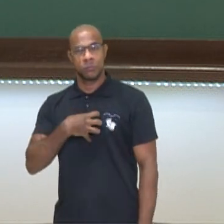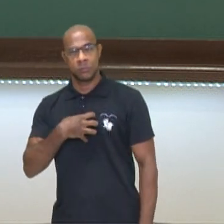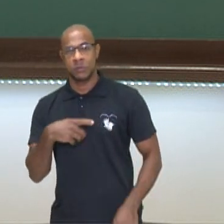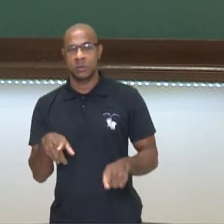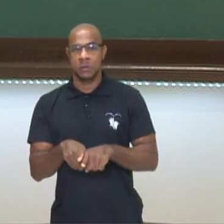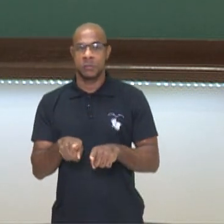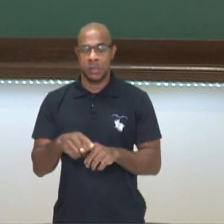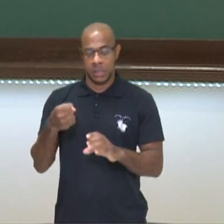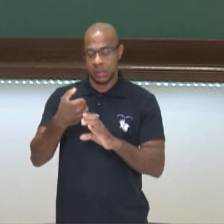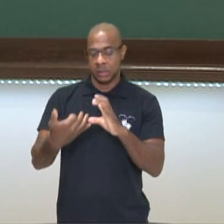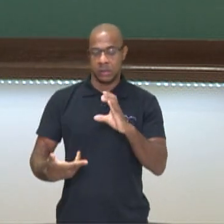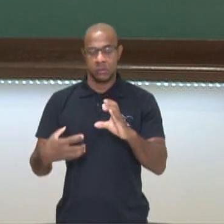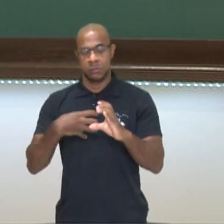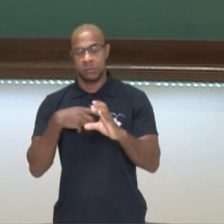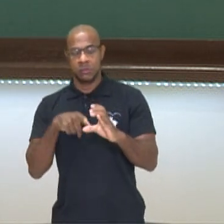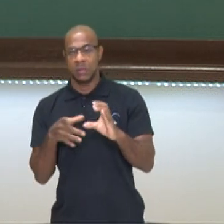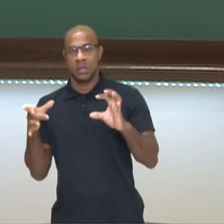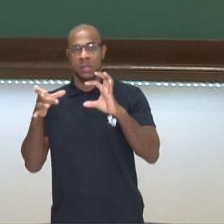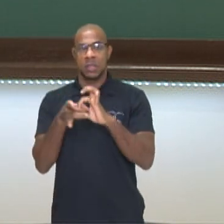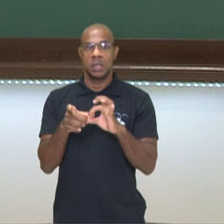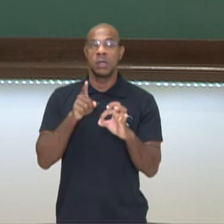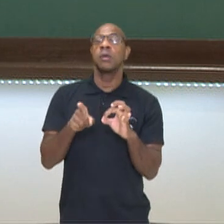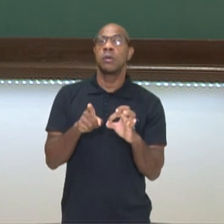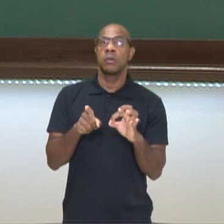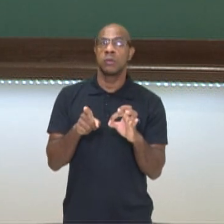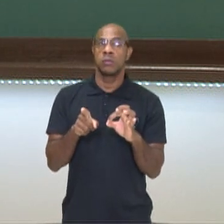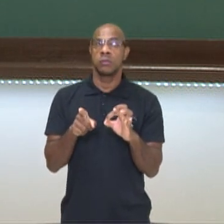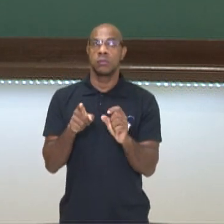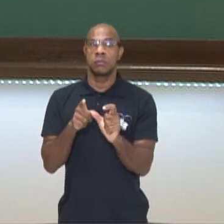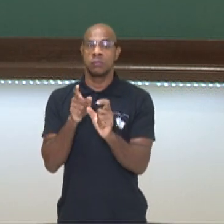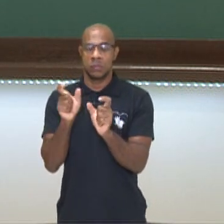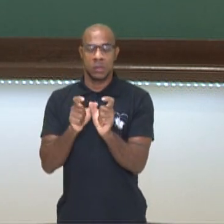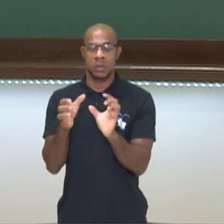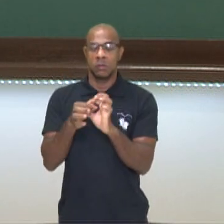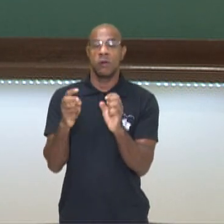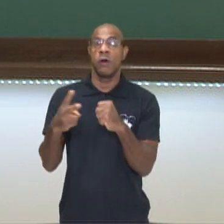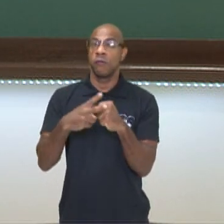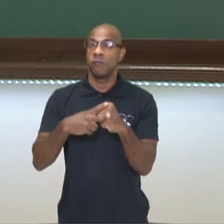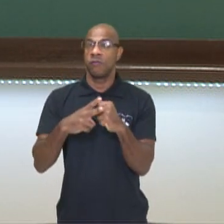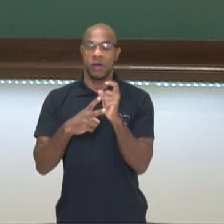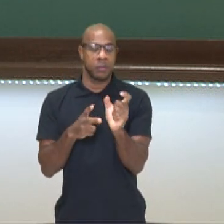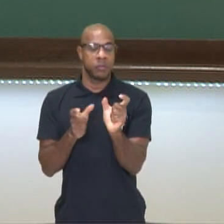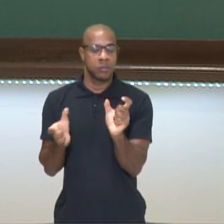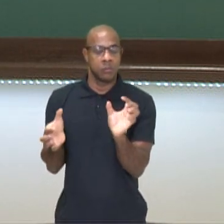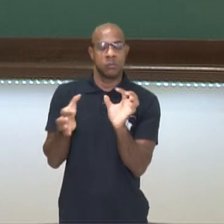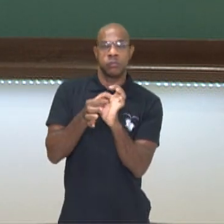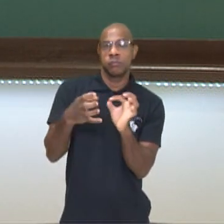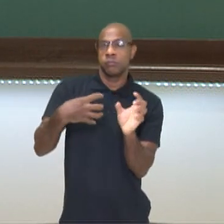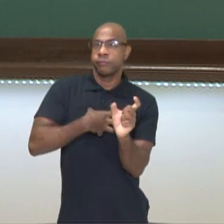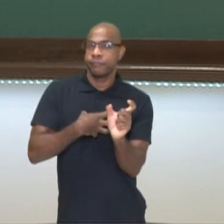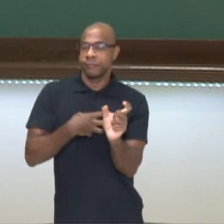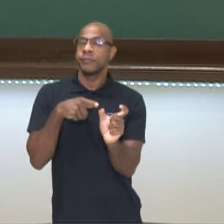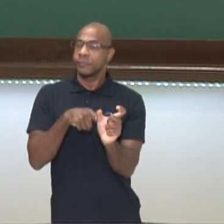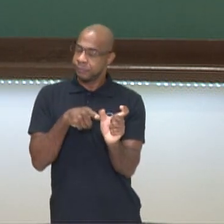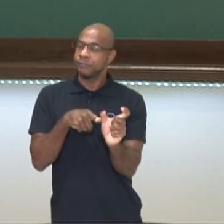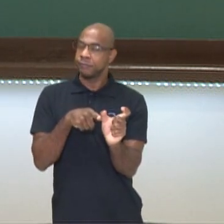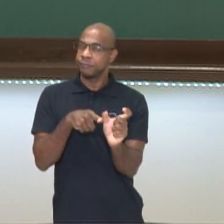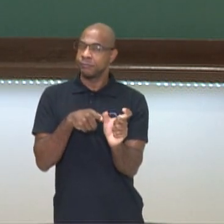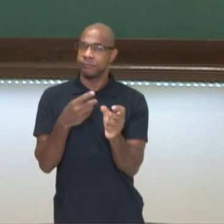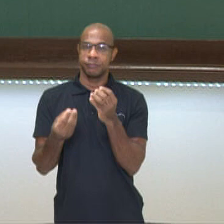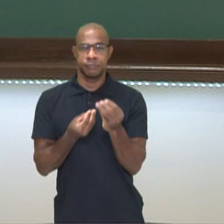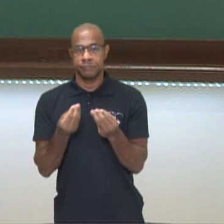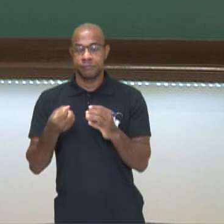essa característica, é ligado através de um verbo de ligação. O verbo estabelece essa relação entre o sujeito e